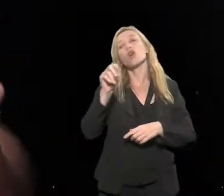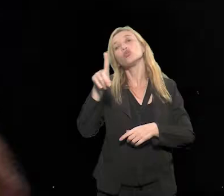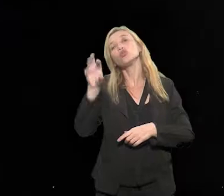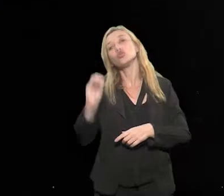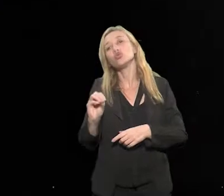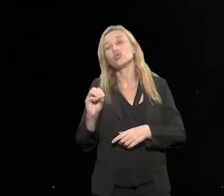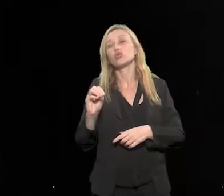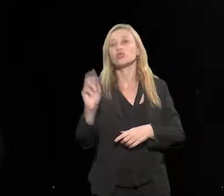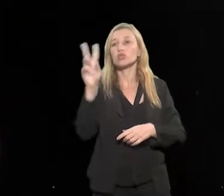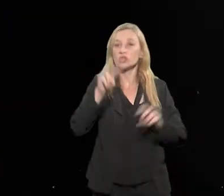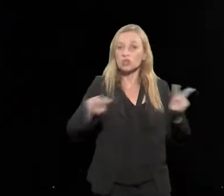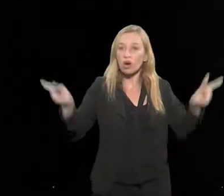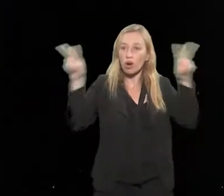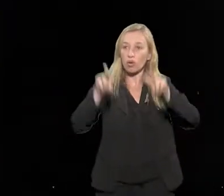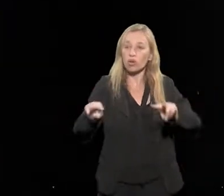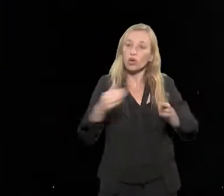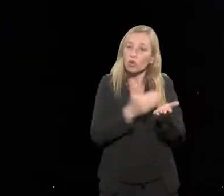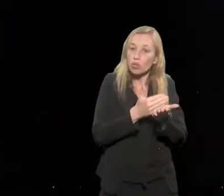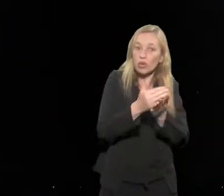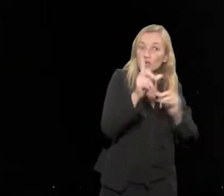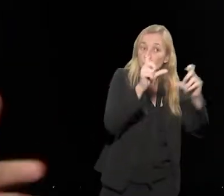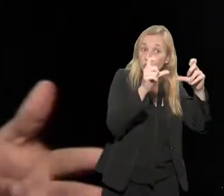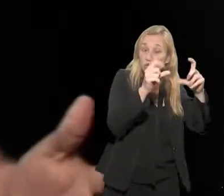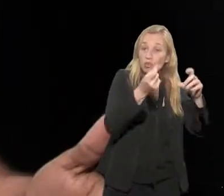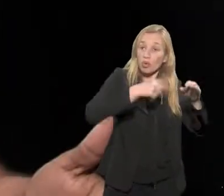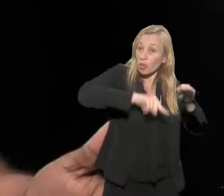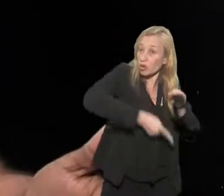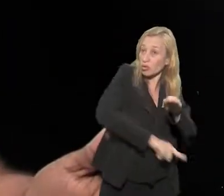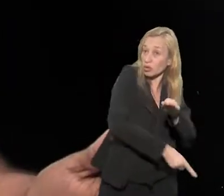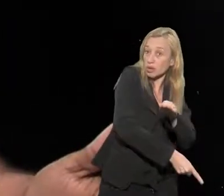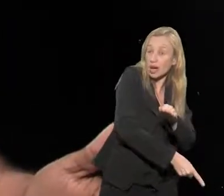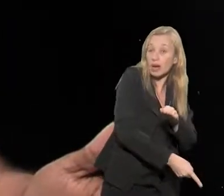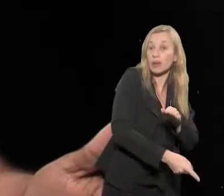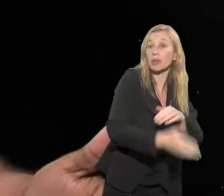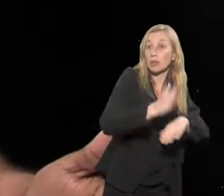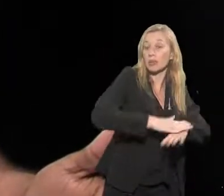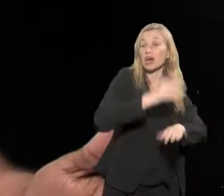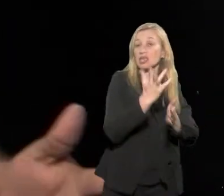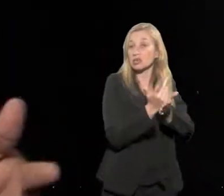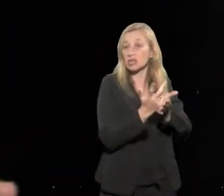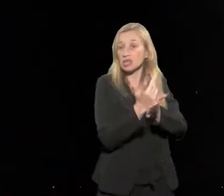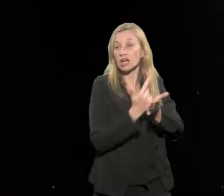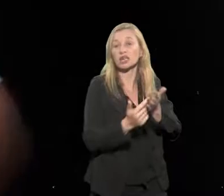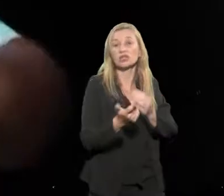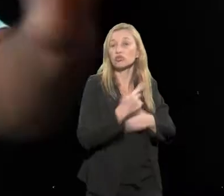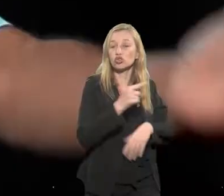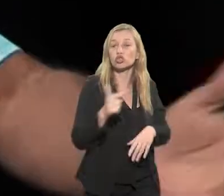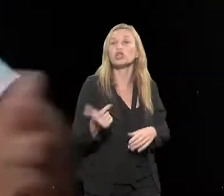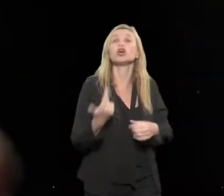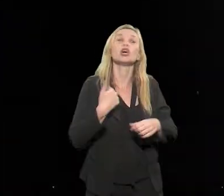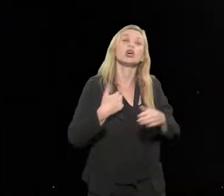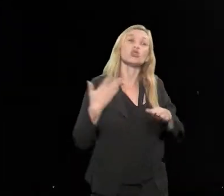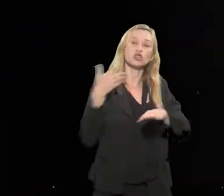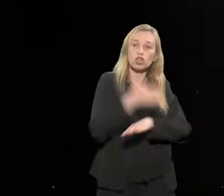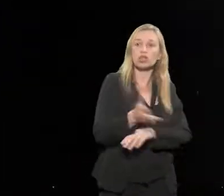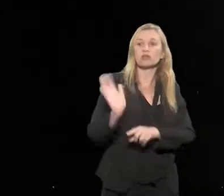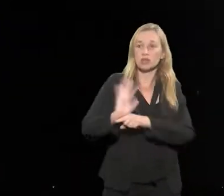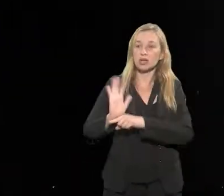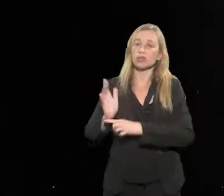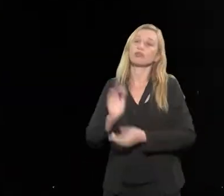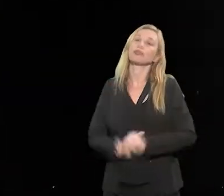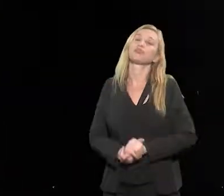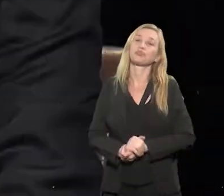como fotógrafo. Para me aprofundar na fotografia, porque o curso de design não tinha esse approach, foi que eu cheguei no